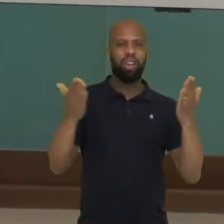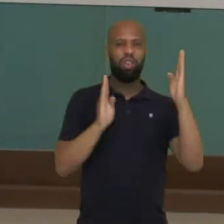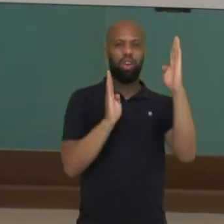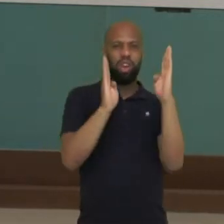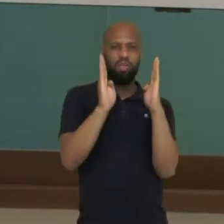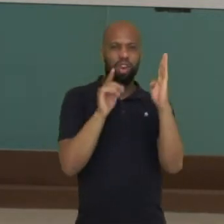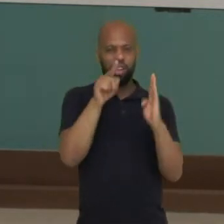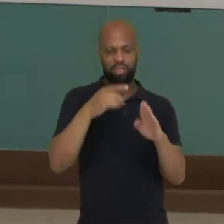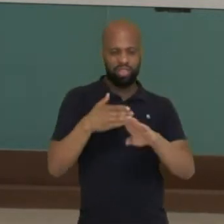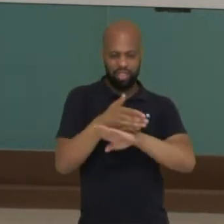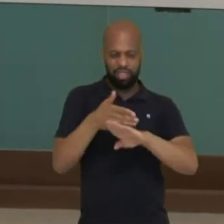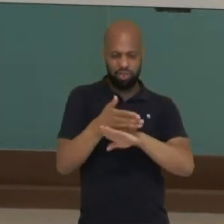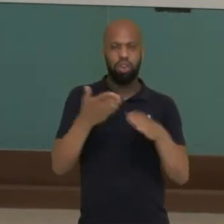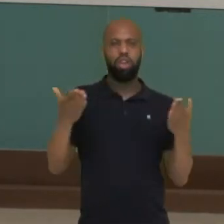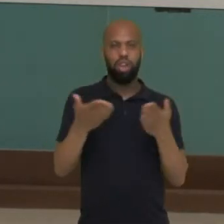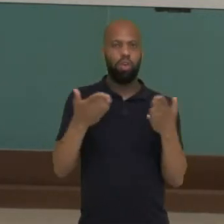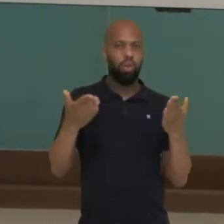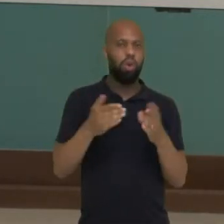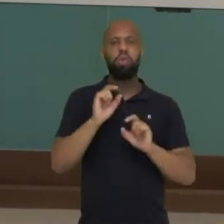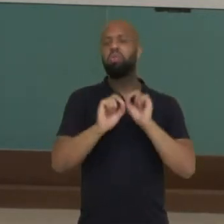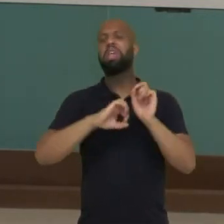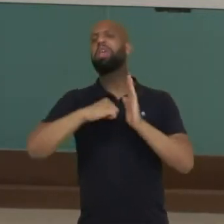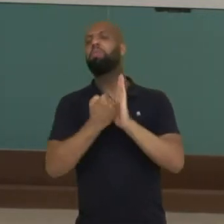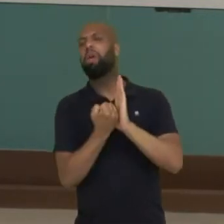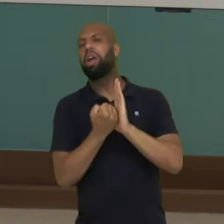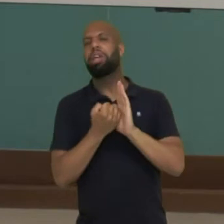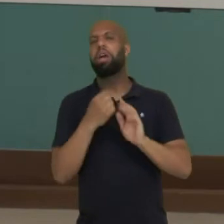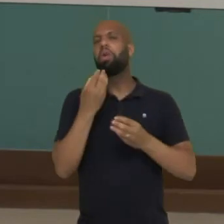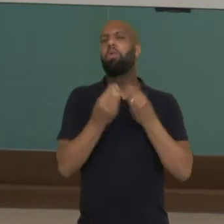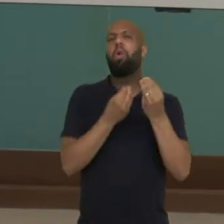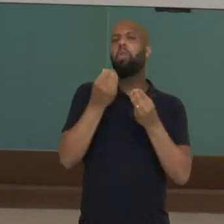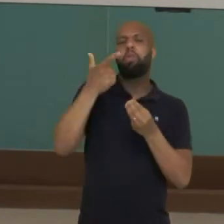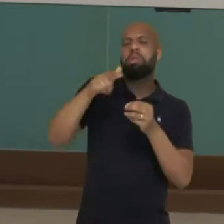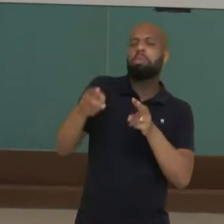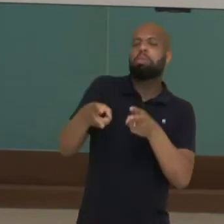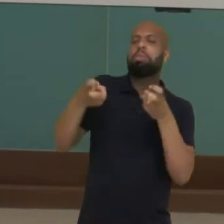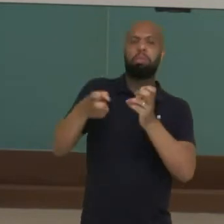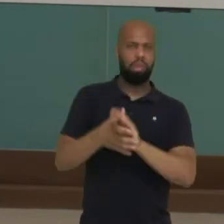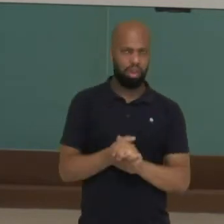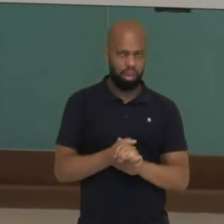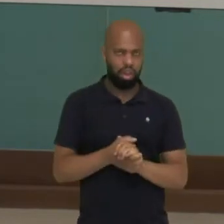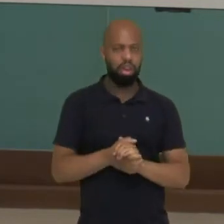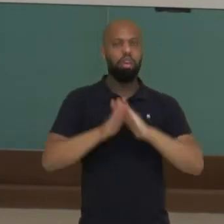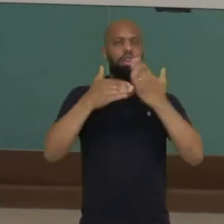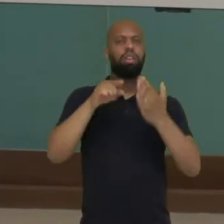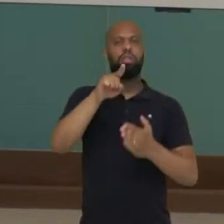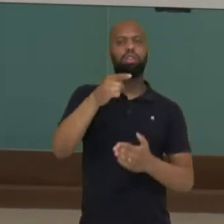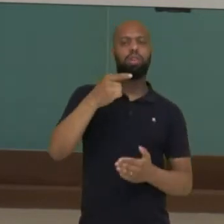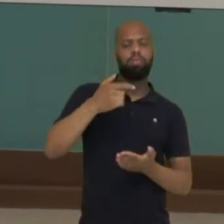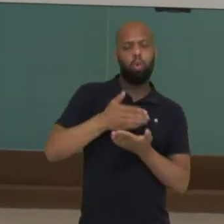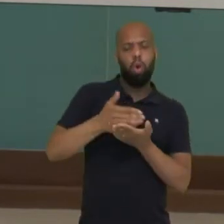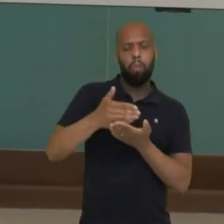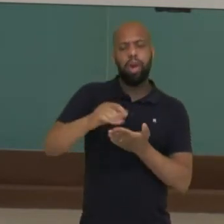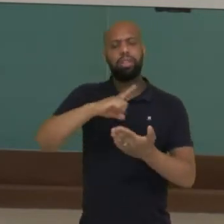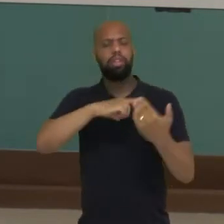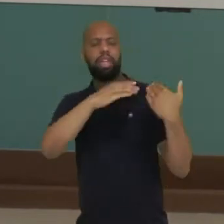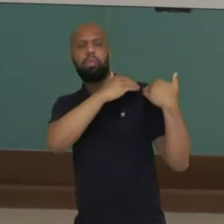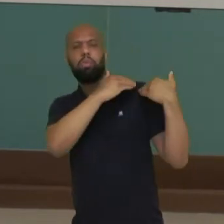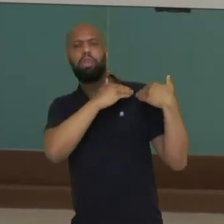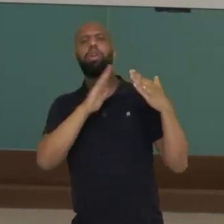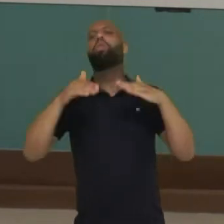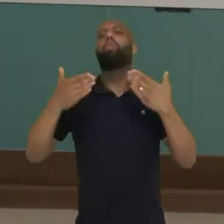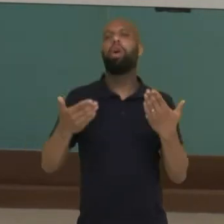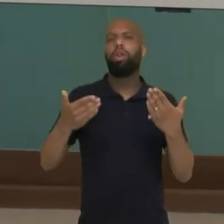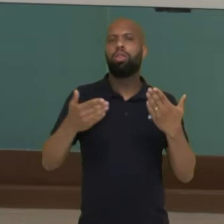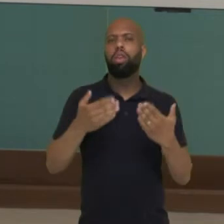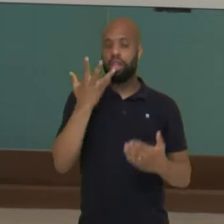estão, adolescência, pré-adolescência. Como, por exemplo, quando que você começa a assumir responsabilidades?